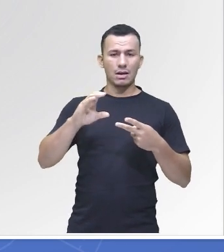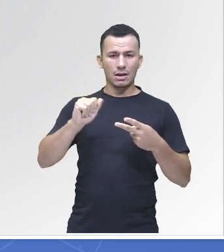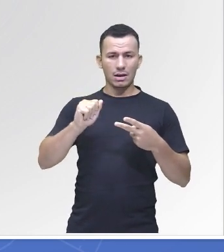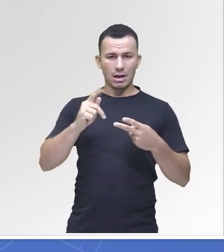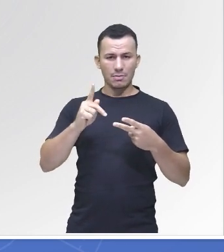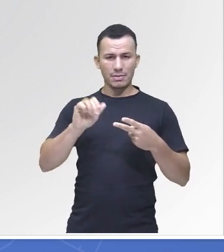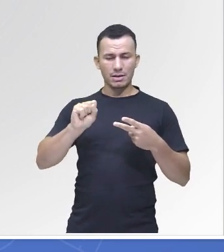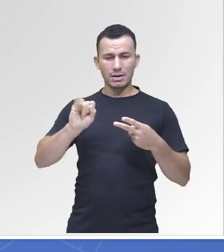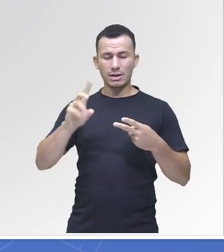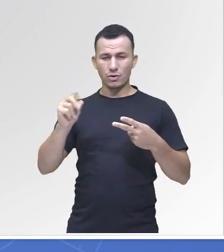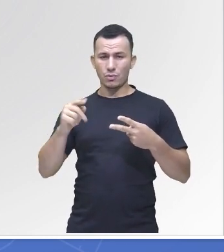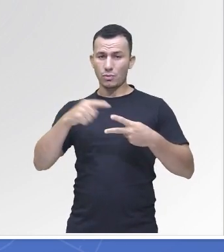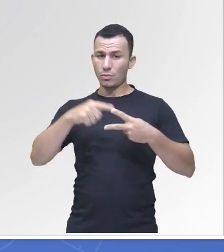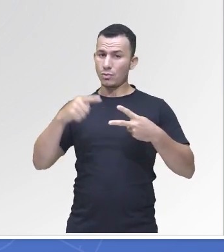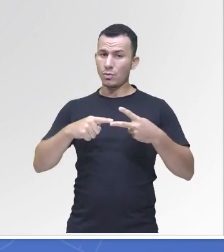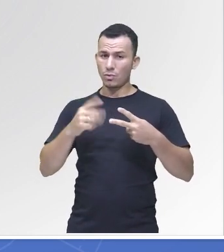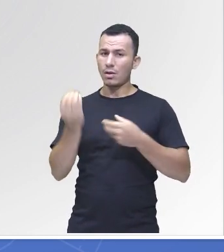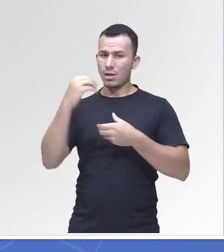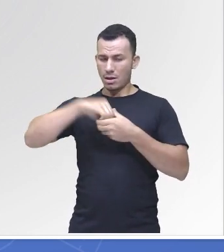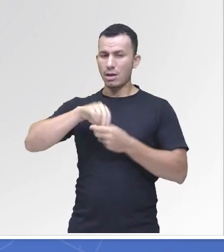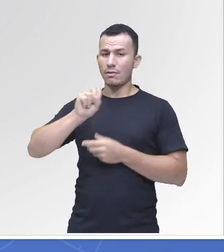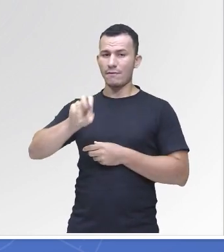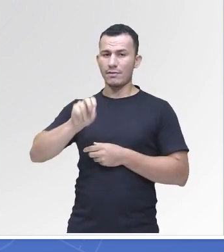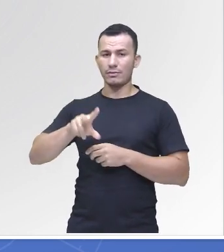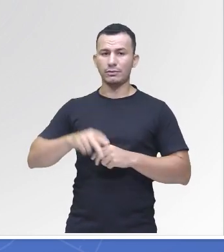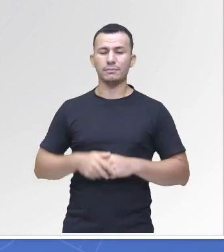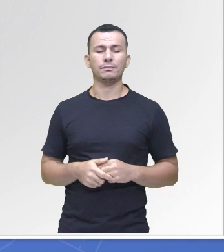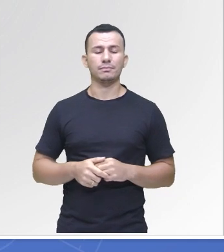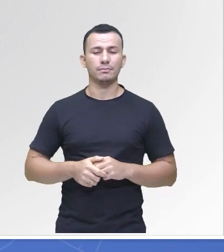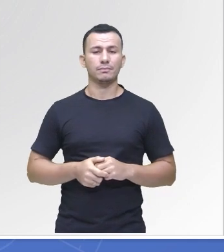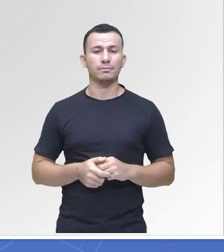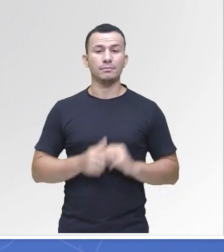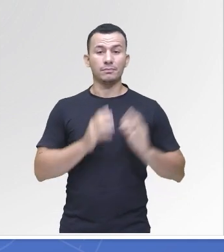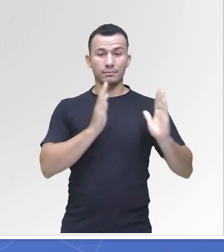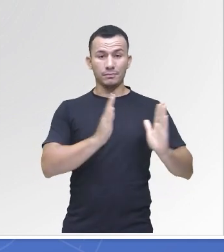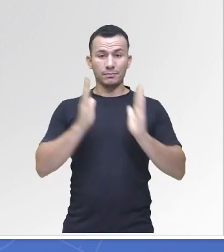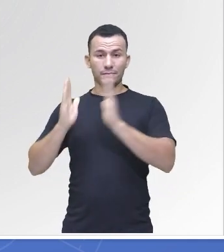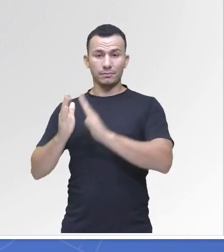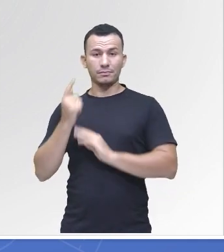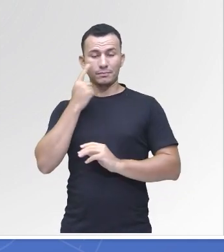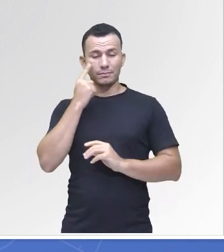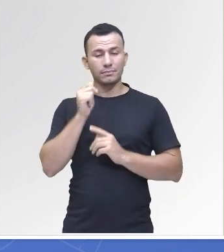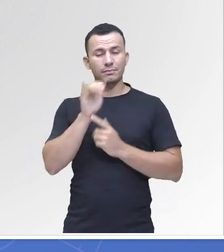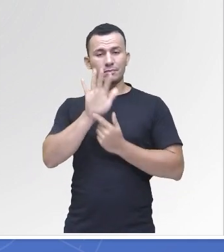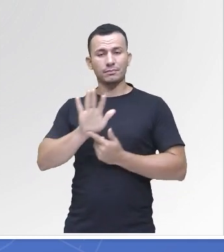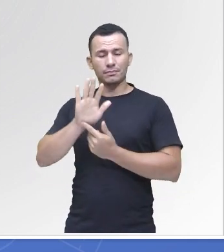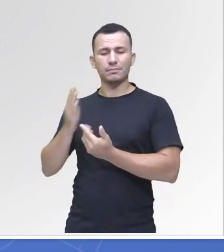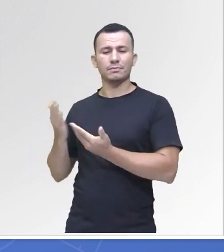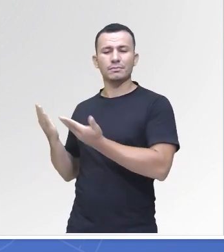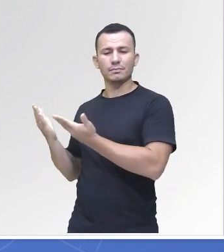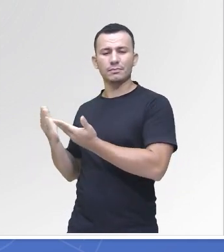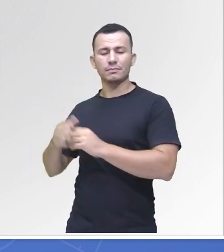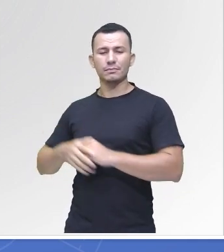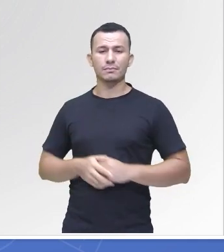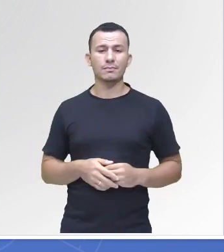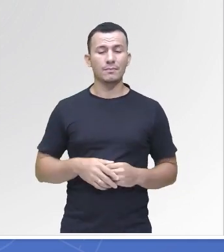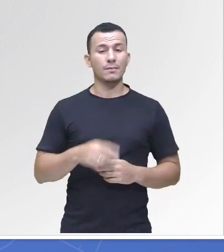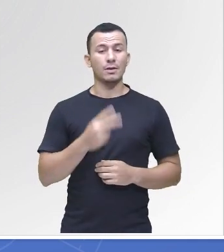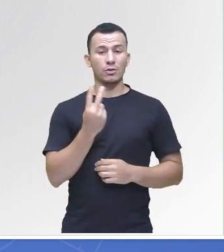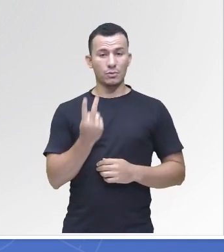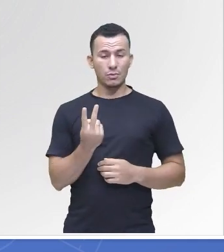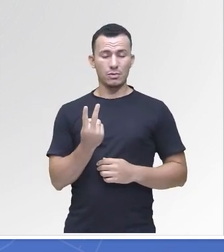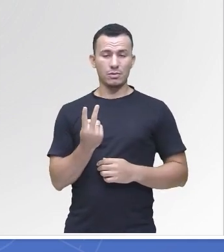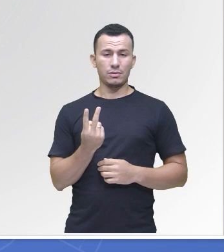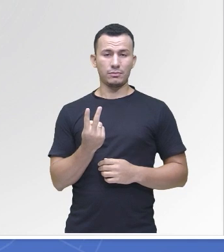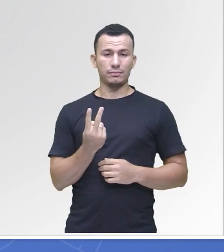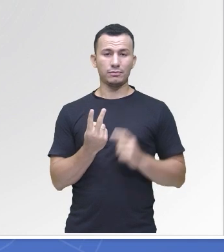Alguns vão apresentar envelopes, como a gente vai observar aqui nessa imagem. Aqui nós temos duas representações